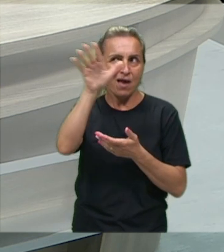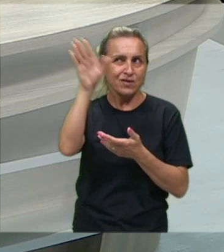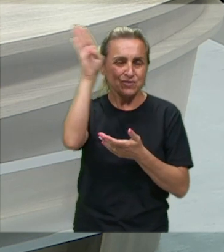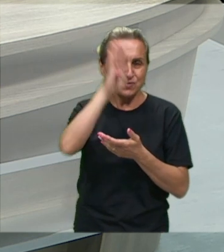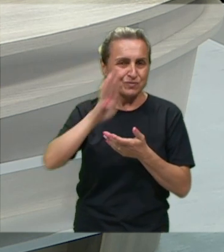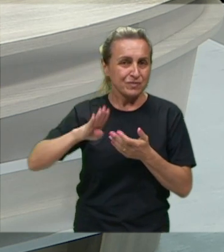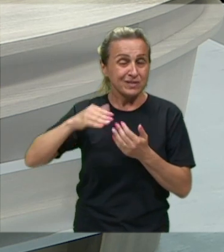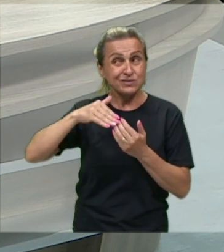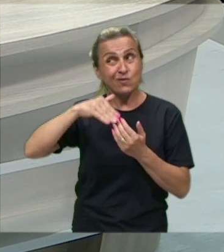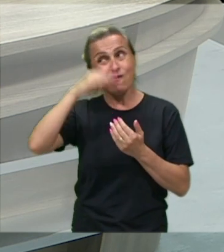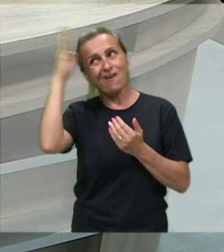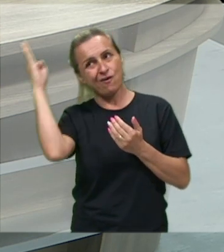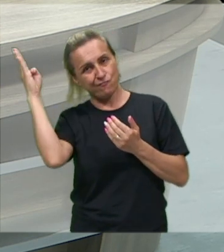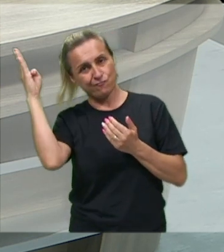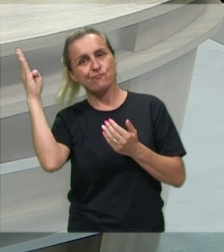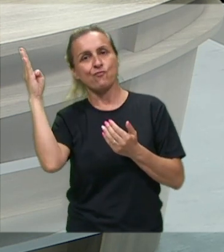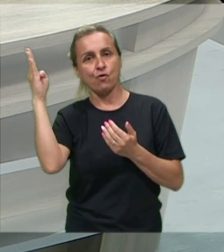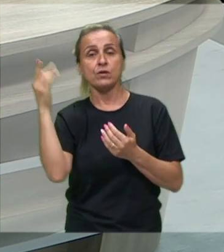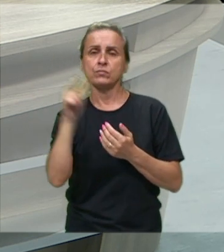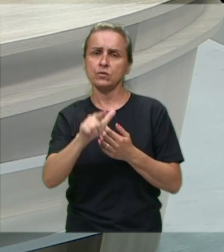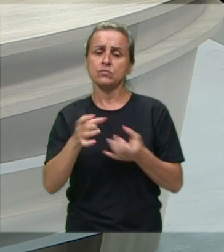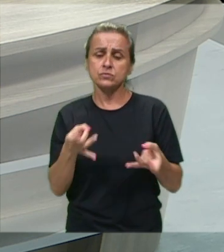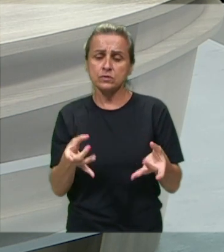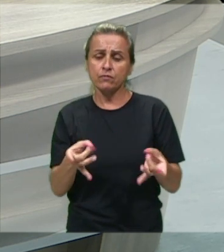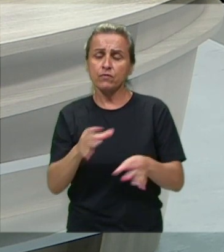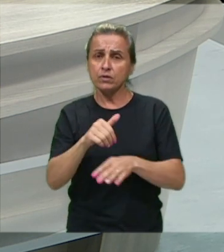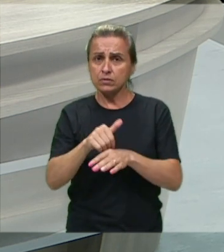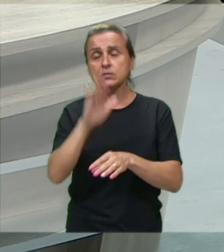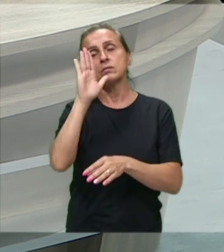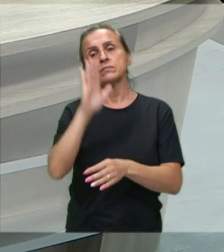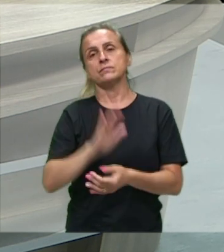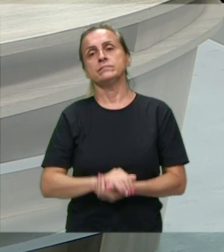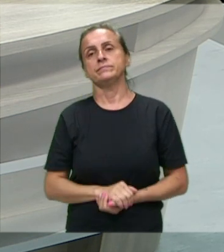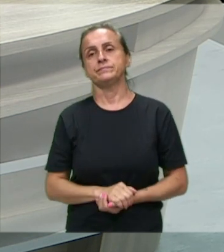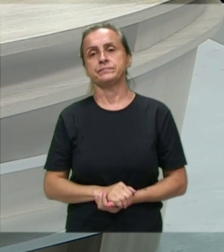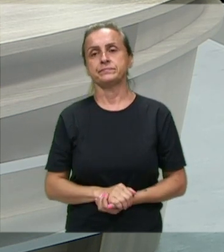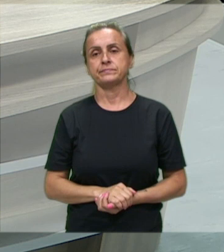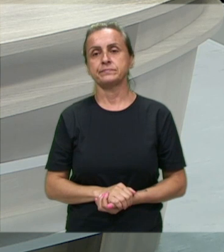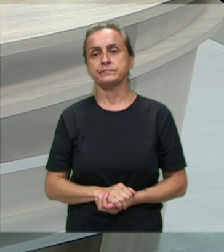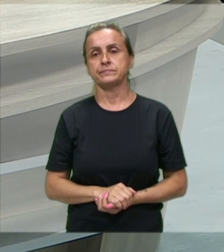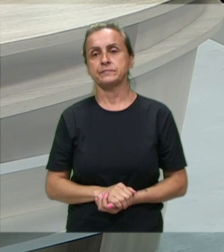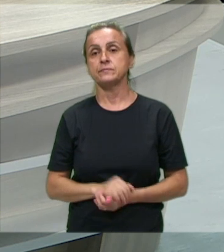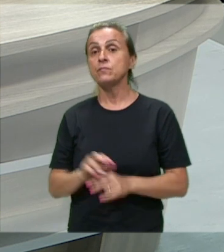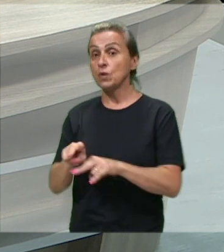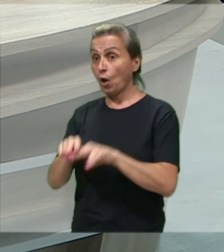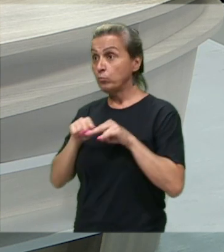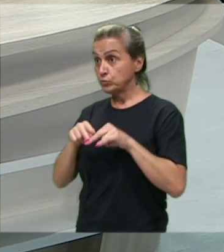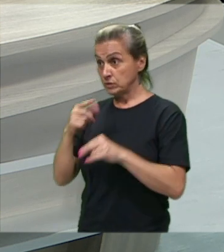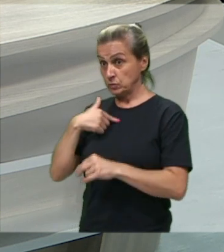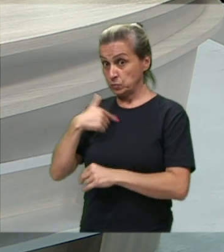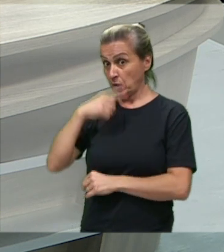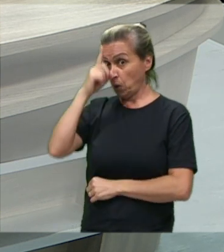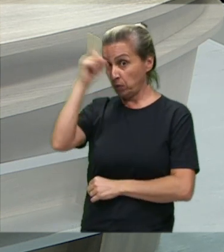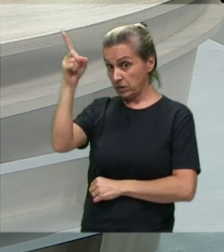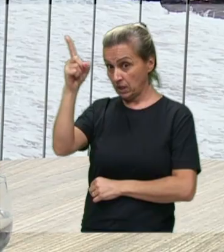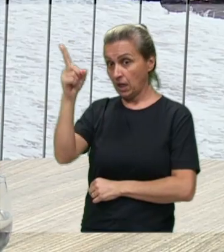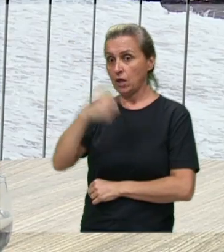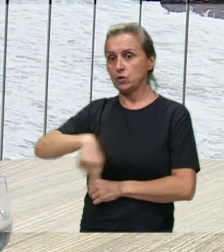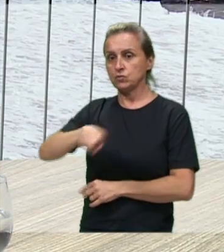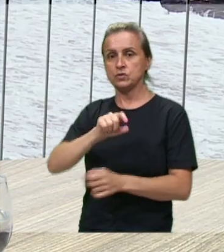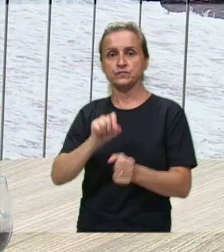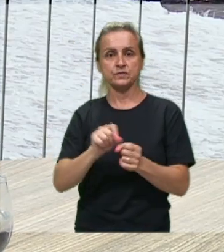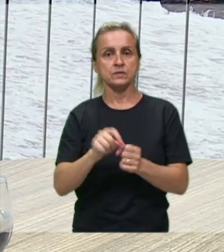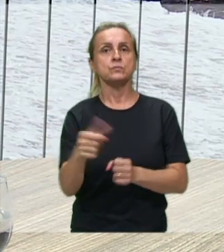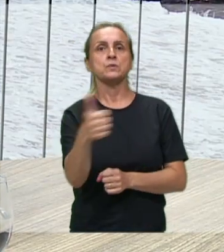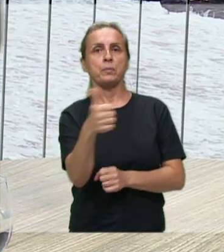fora, para poder vender mais até, né? E eu sugeri, a gente fez a primeira reunião com ele dia 3, quando teve a posse,